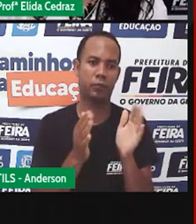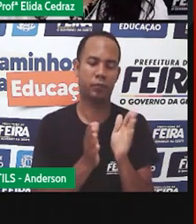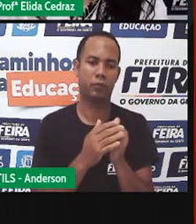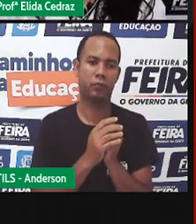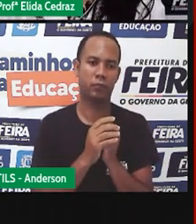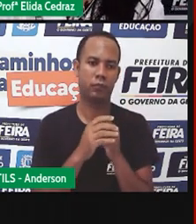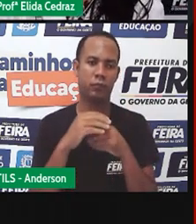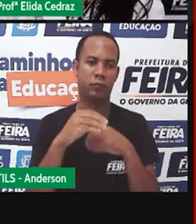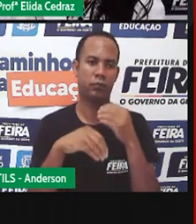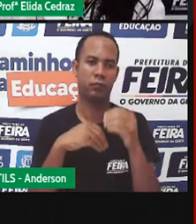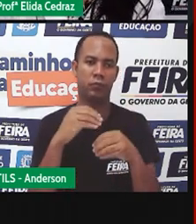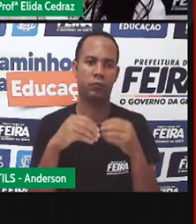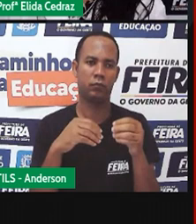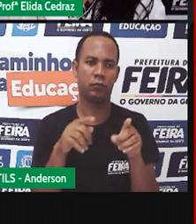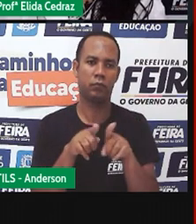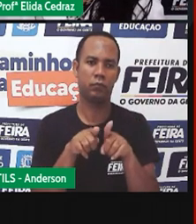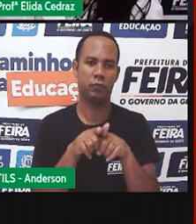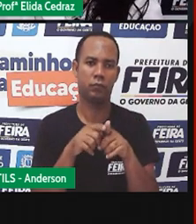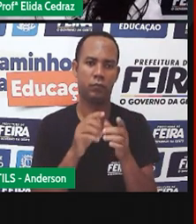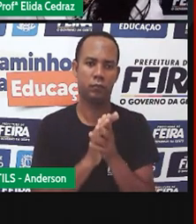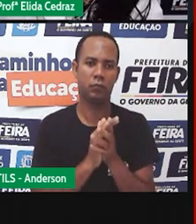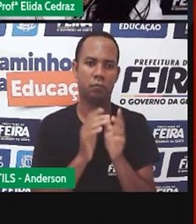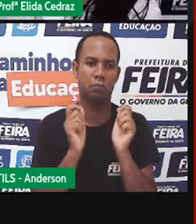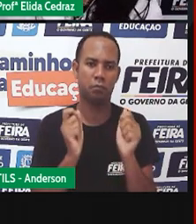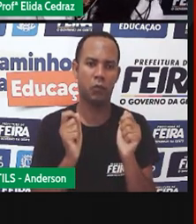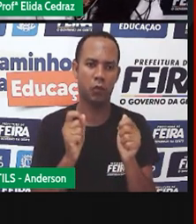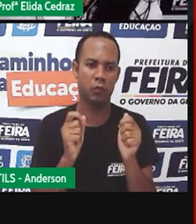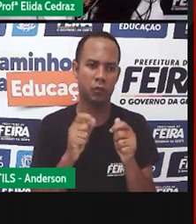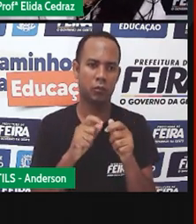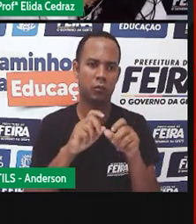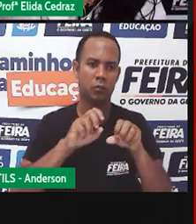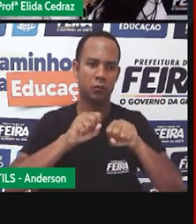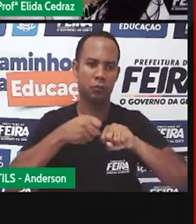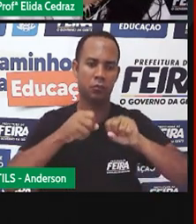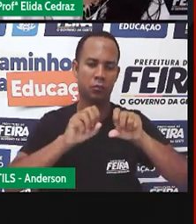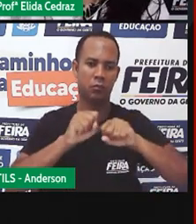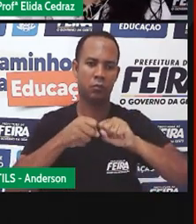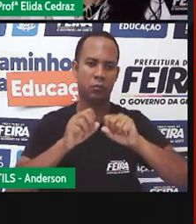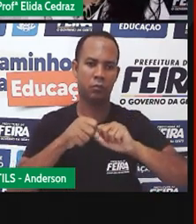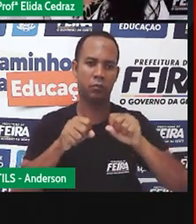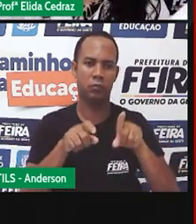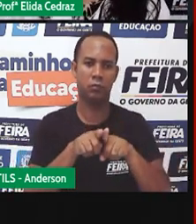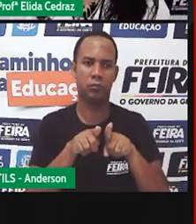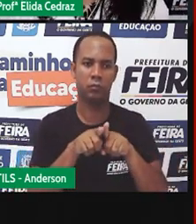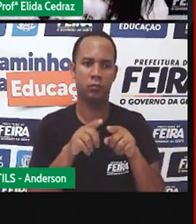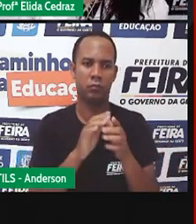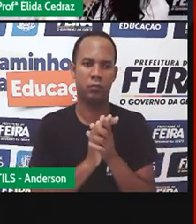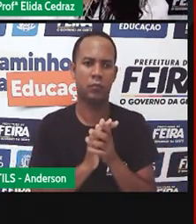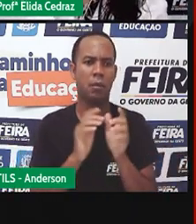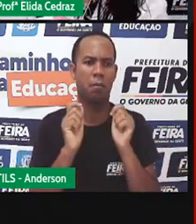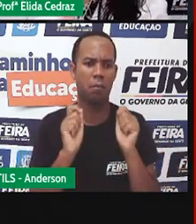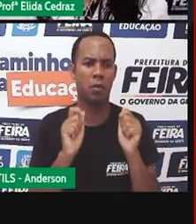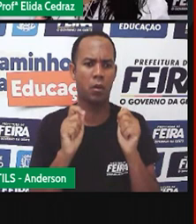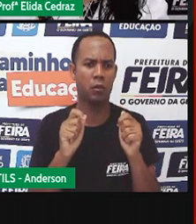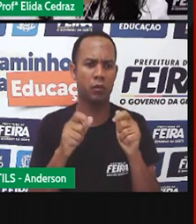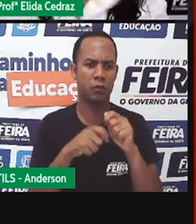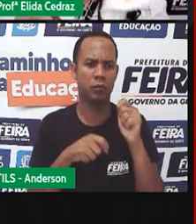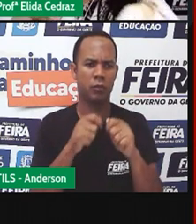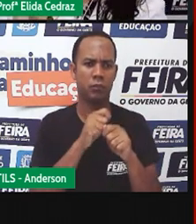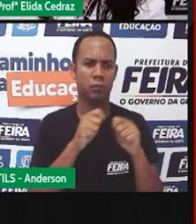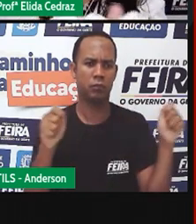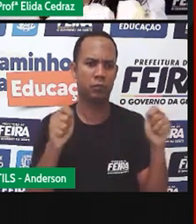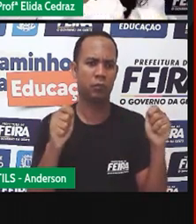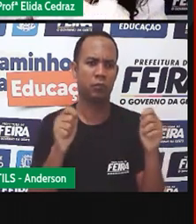enrolar, a gente pode torcer a toalha, pode dar um nó com